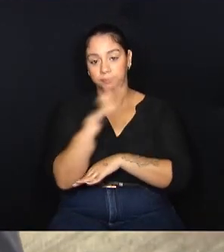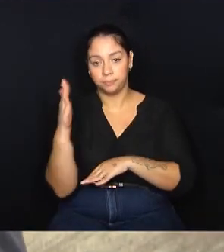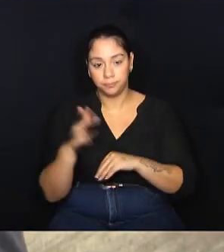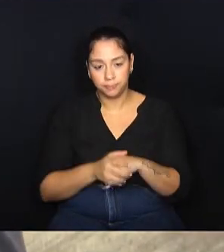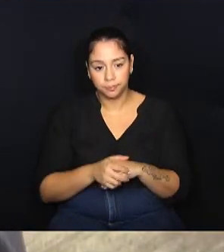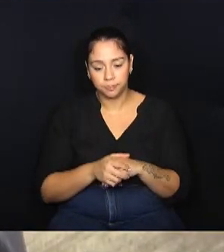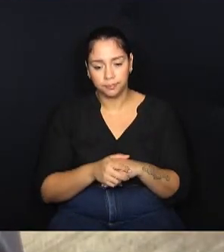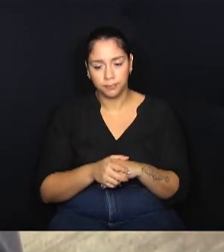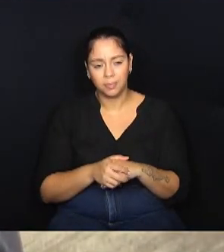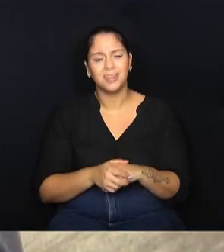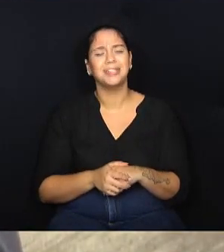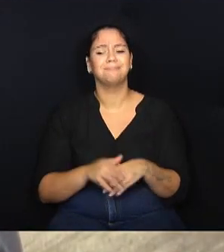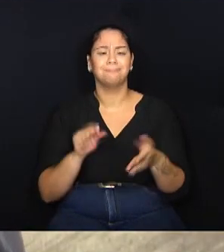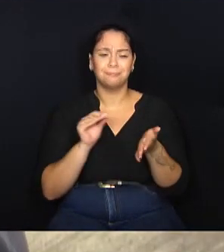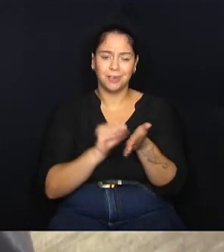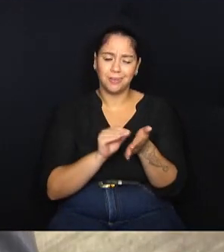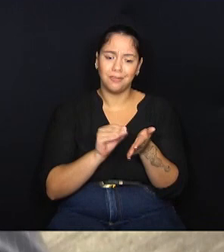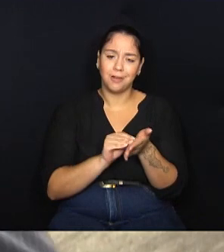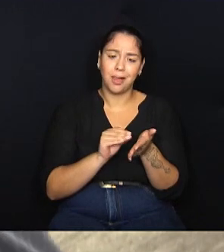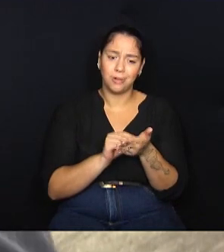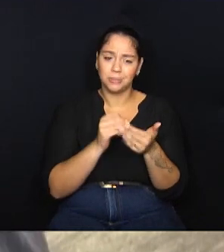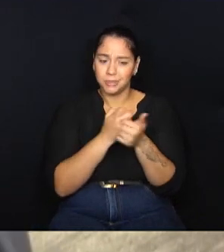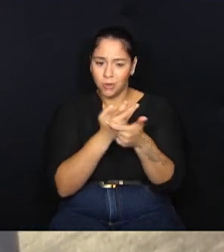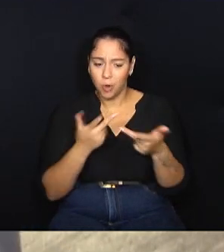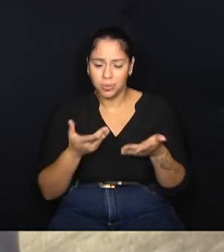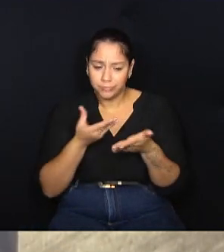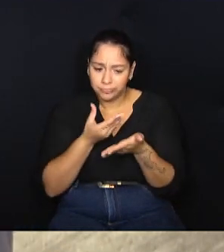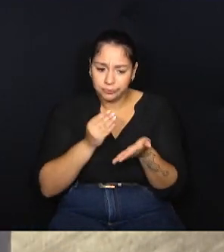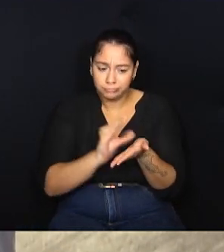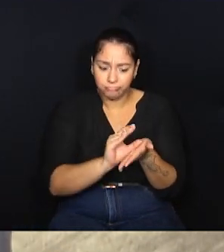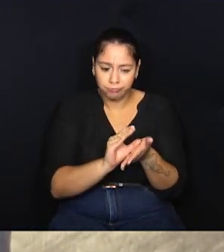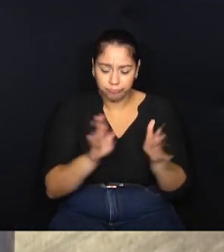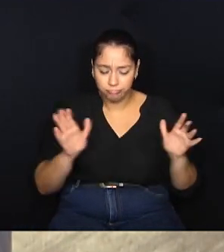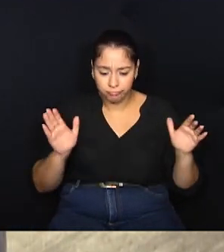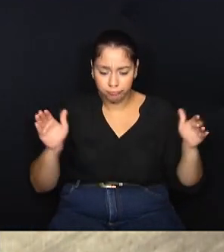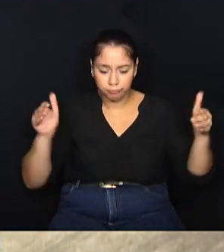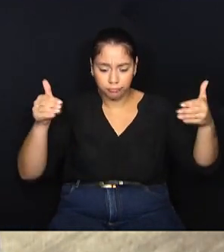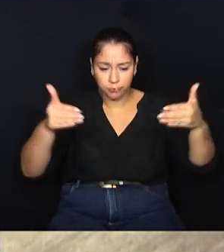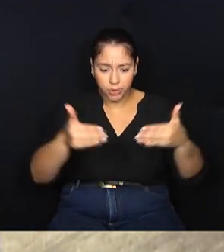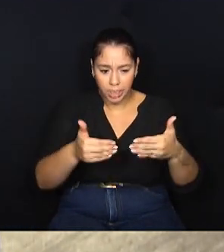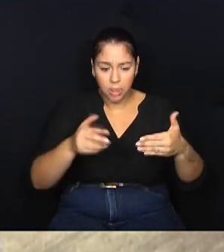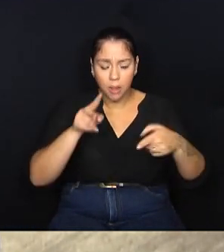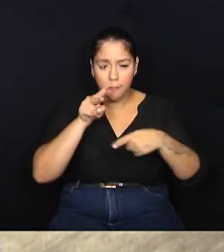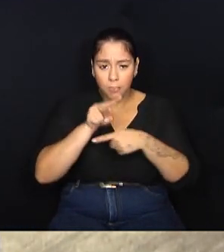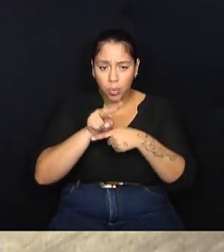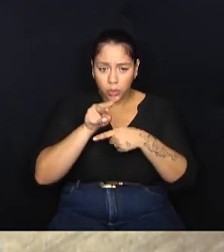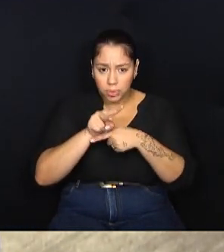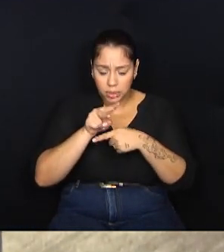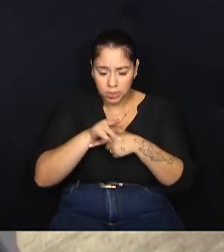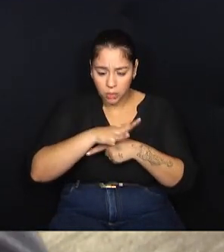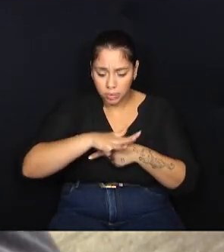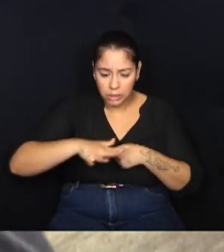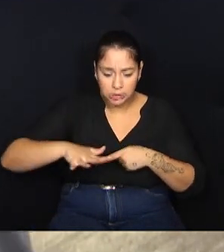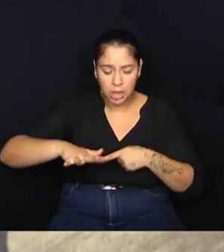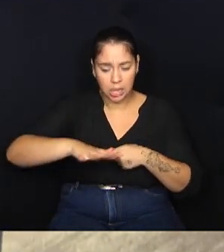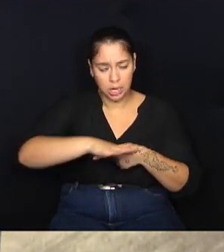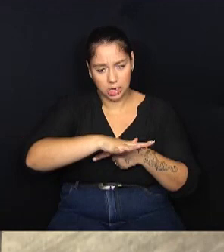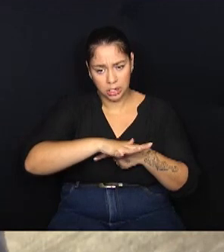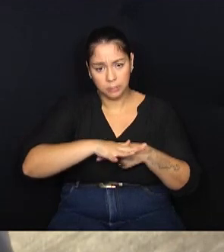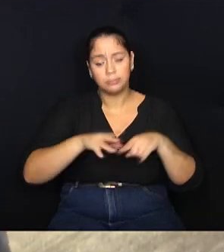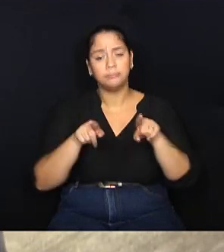recursos para que possam ser investidos no cercamento, portanto, uma proteção dessas áreas